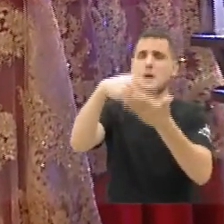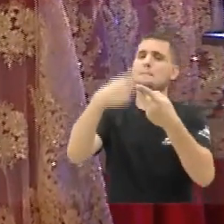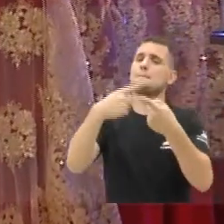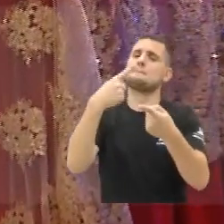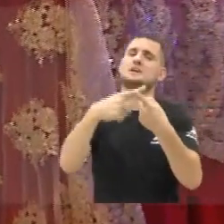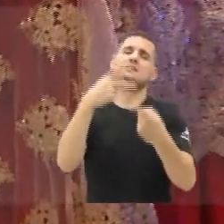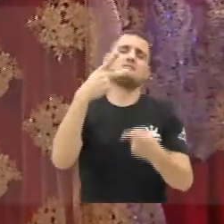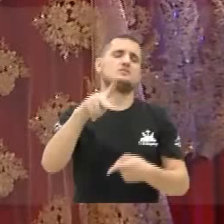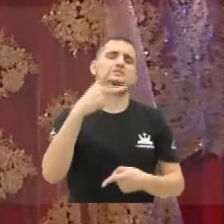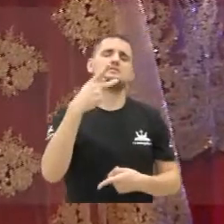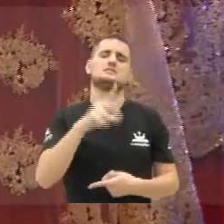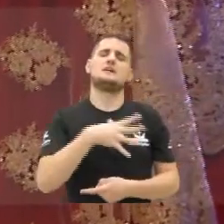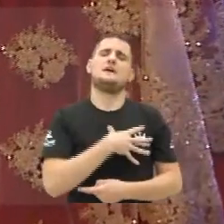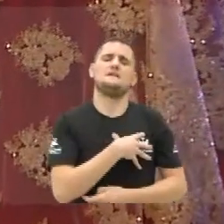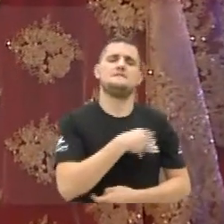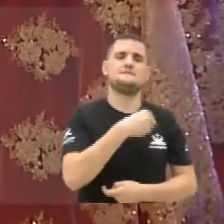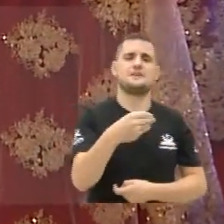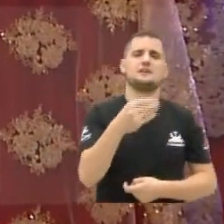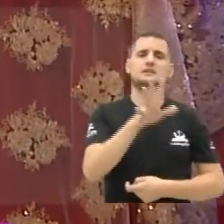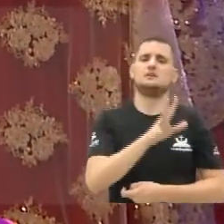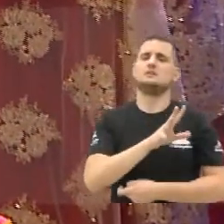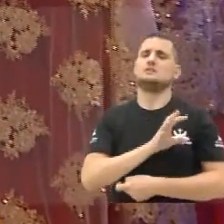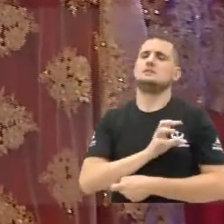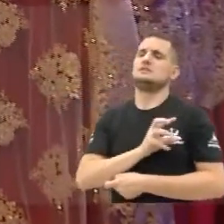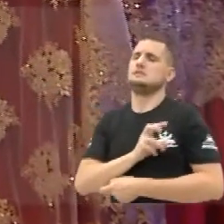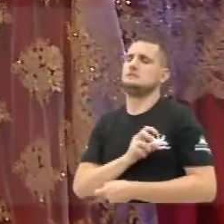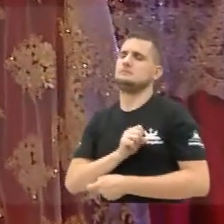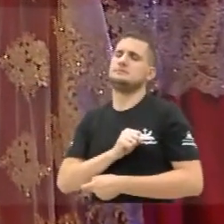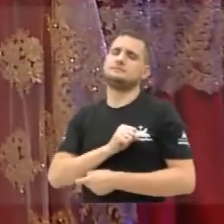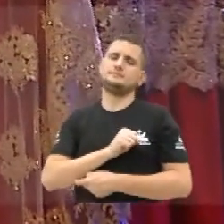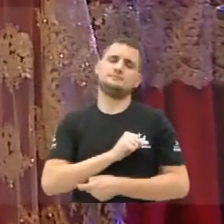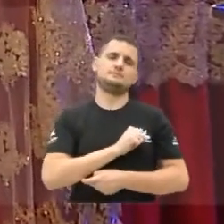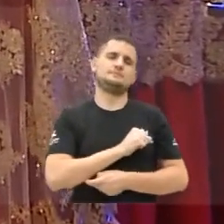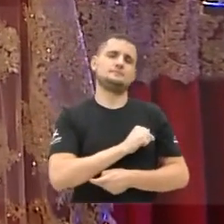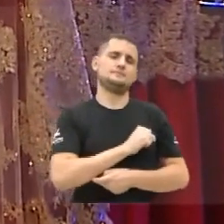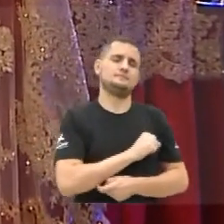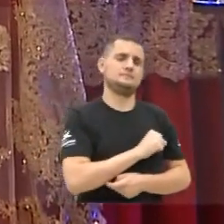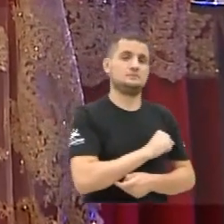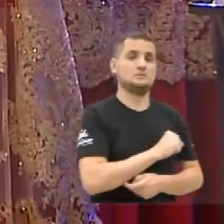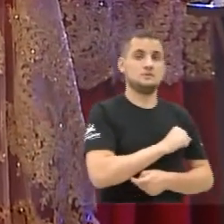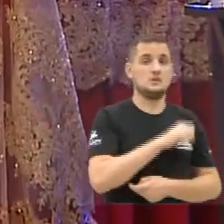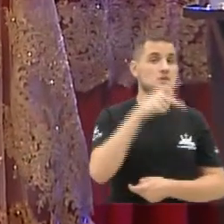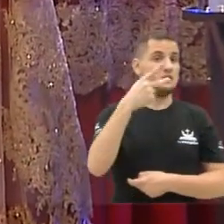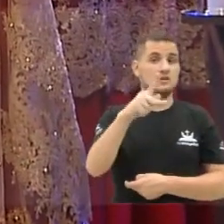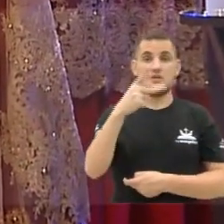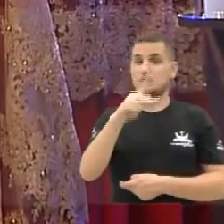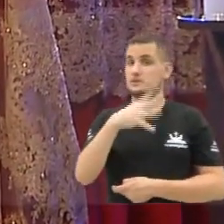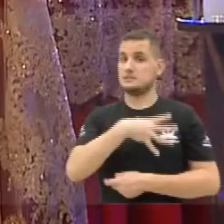amado, filho amado.